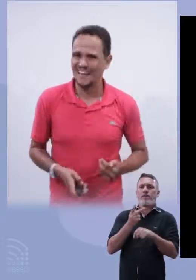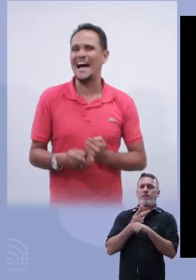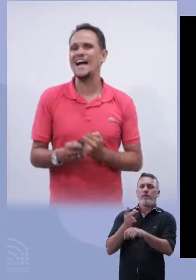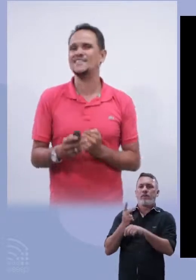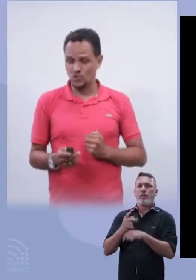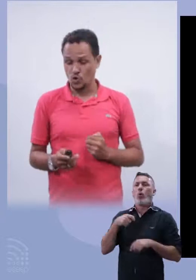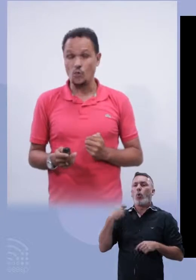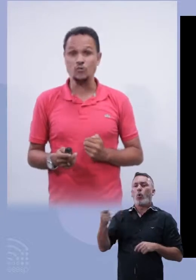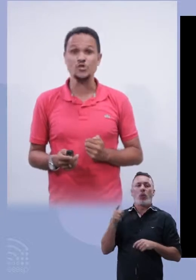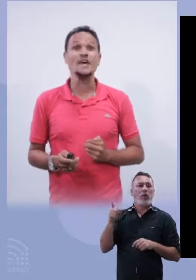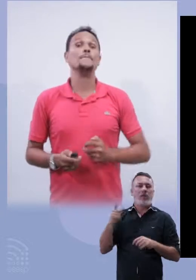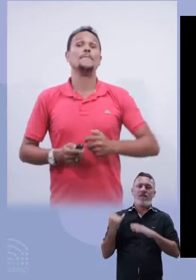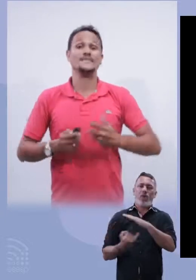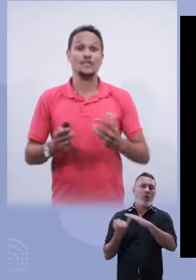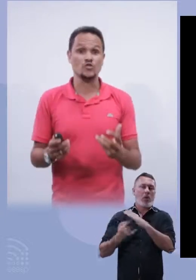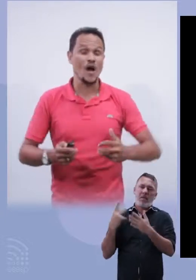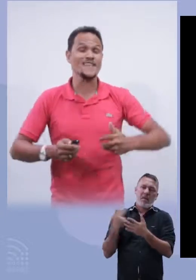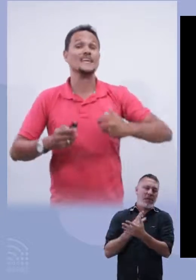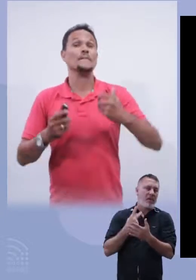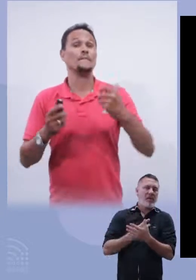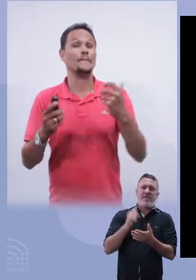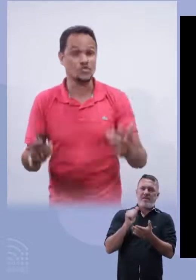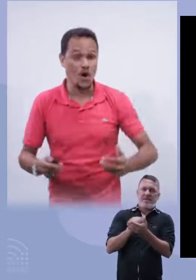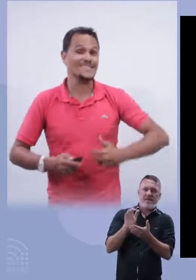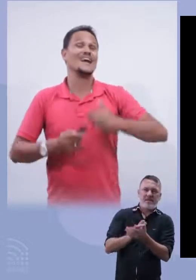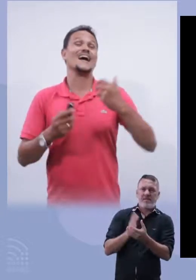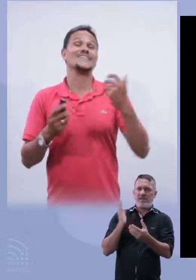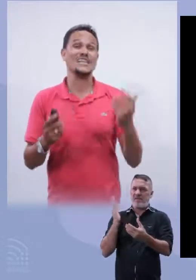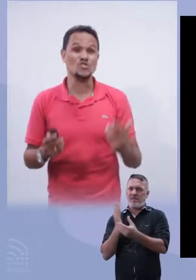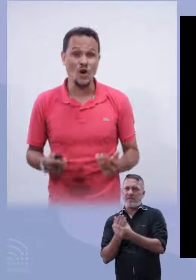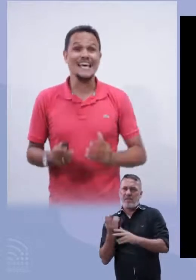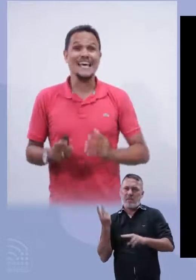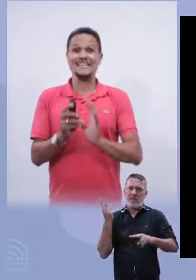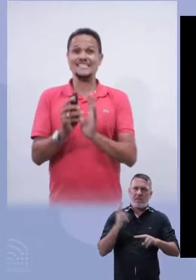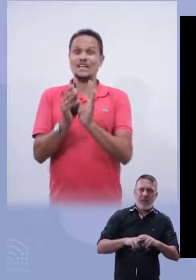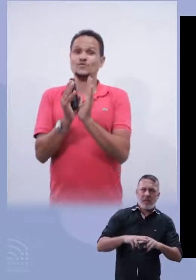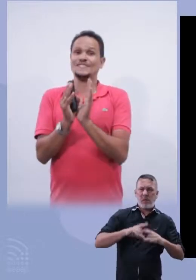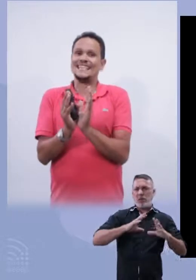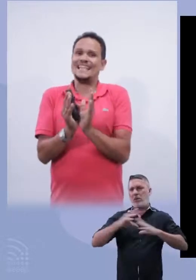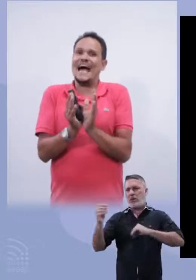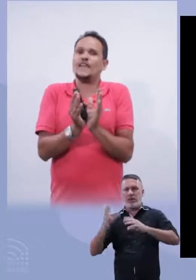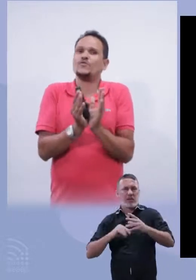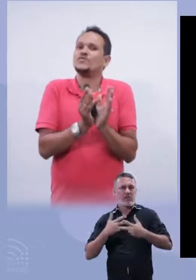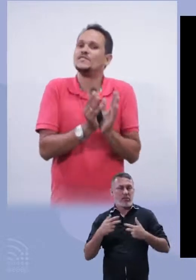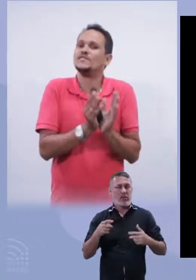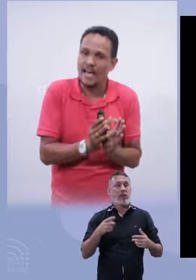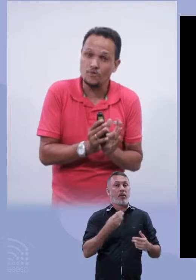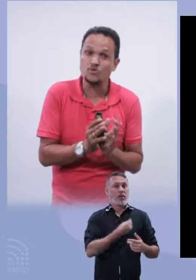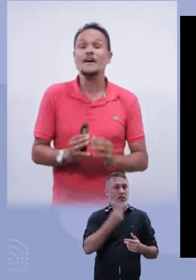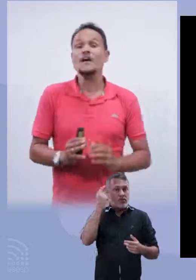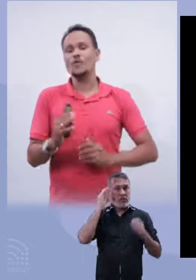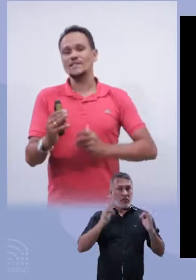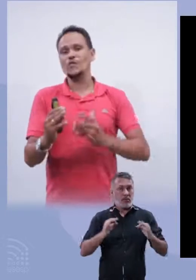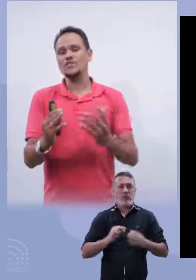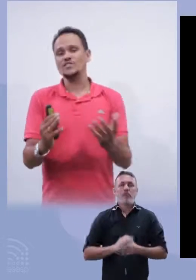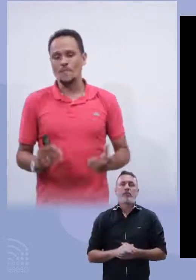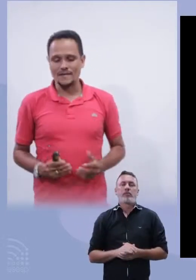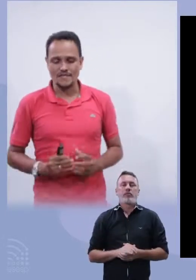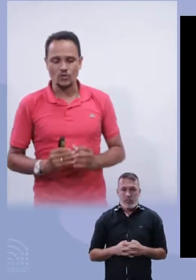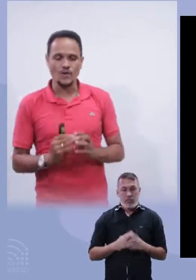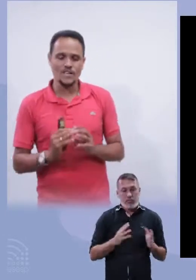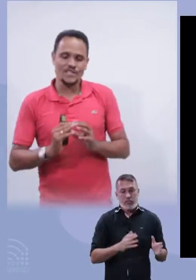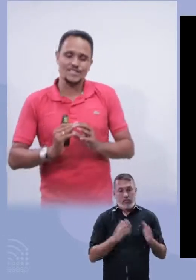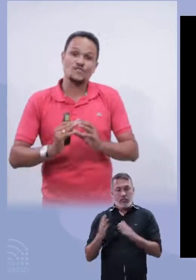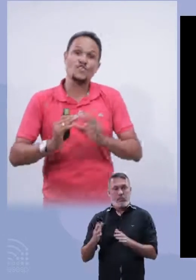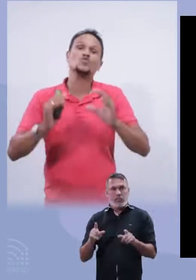na ilegalidade esses grupos. Perseguições, prisões, cassações. Esse é o cenário que nós temos. Outra coisa que